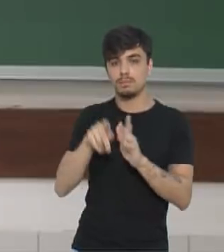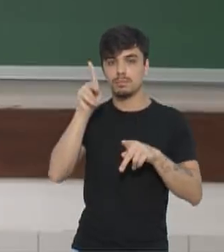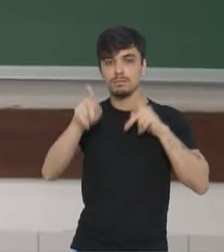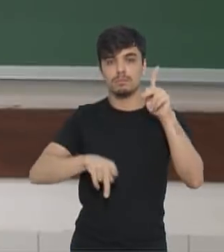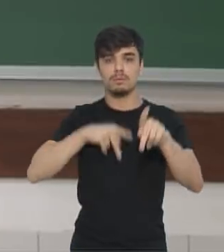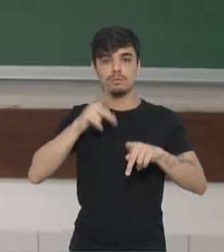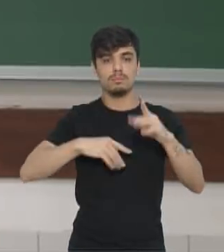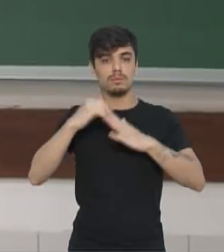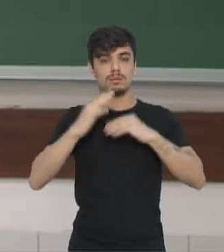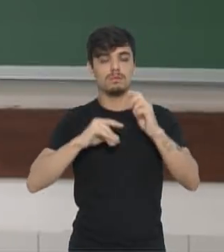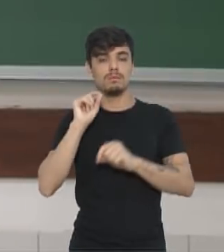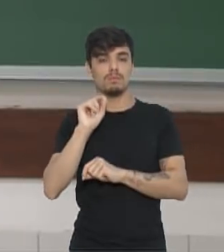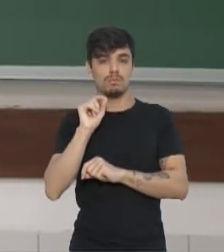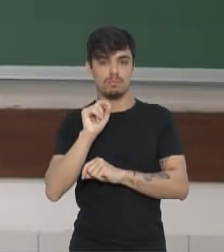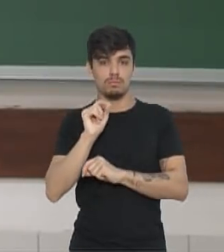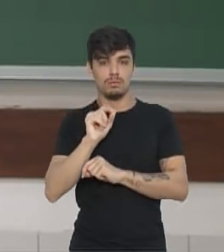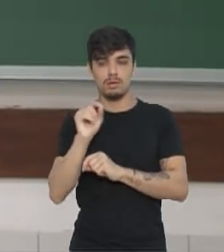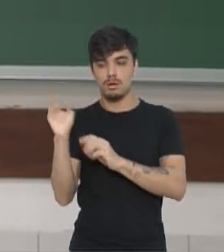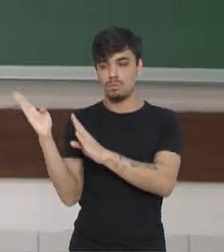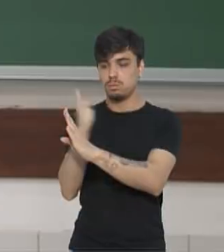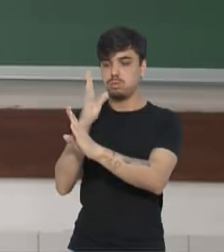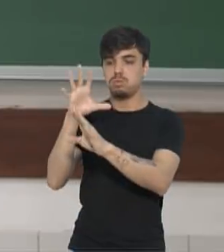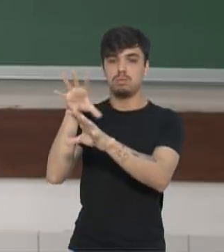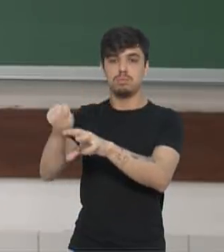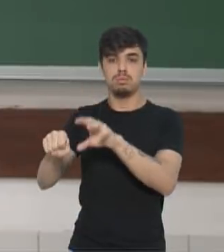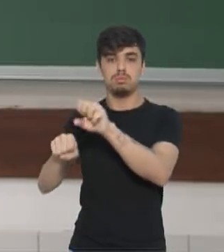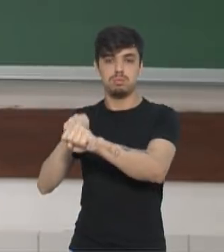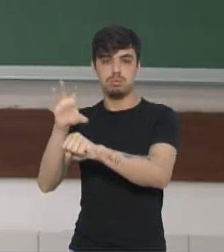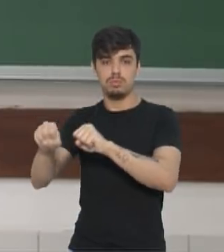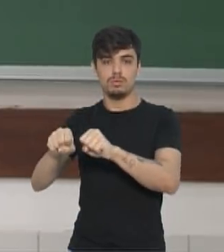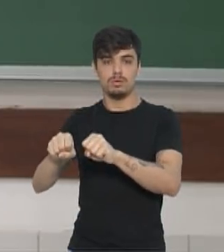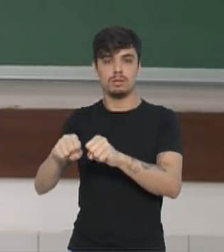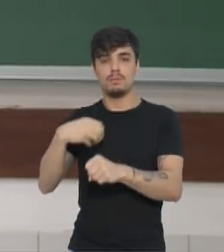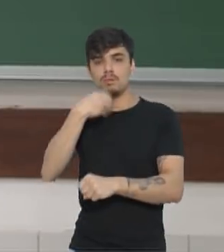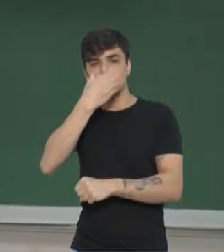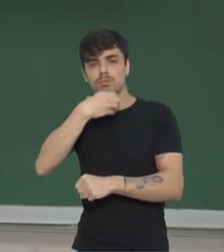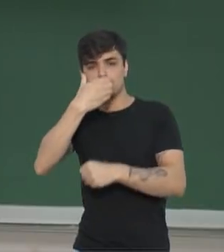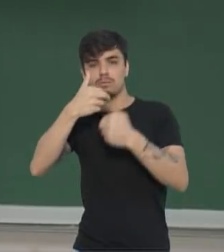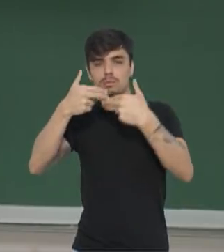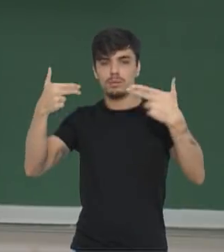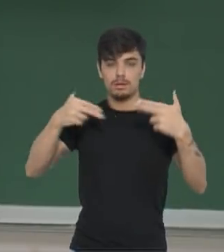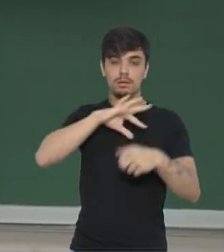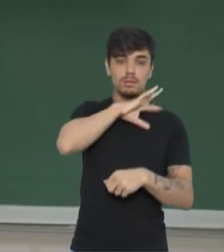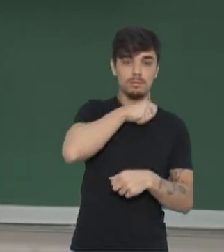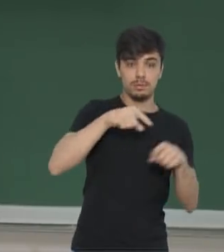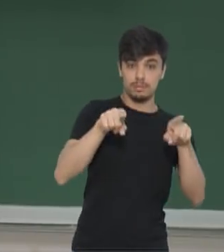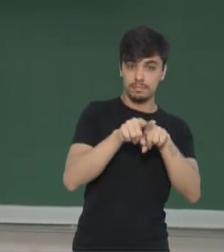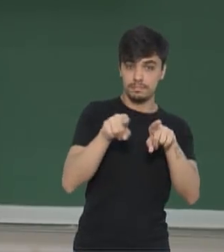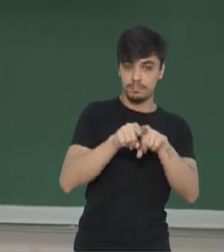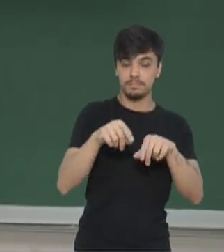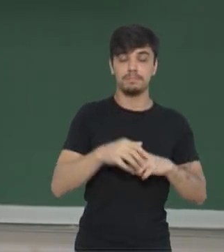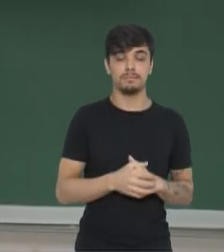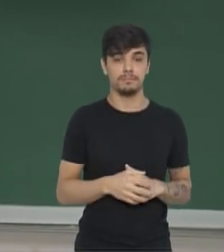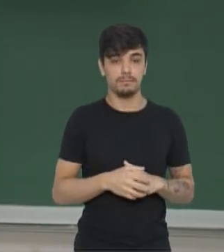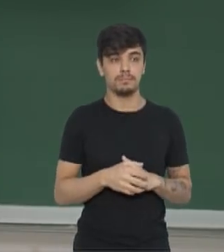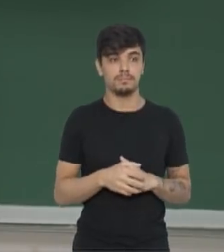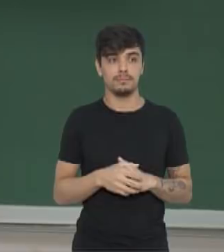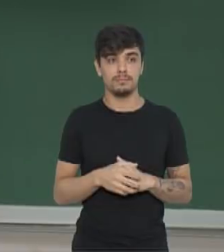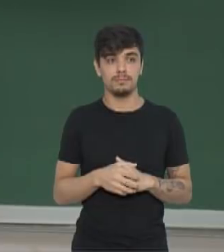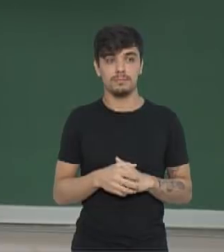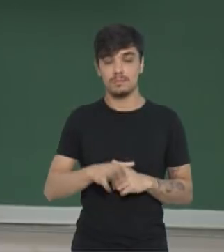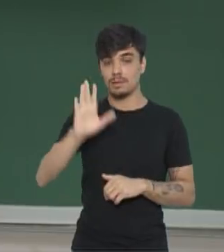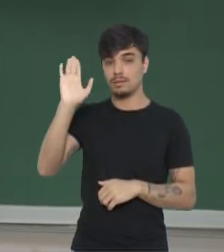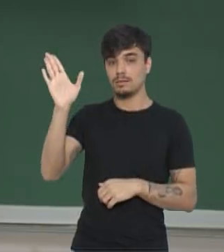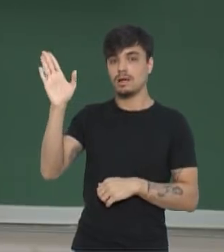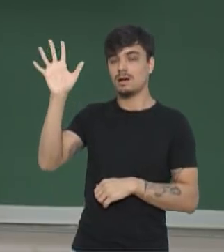que praticavam principalmente a caça e a coleta de frutos e de animais. Já as sociedades aqui marcadas em